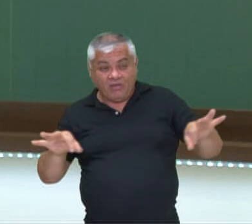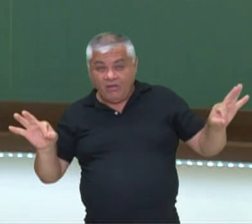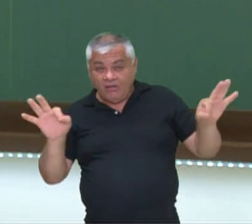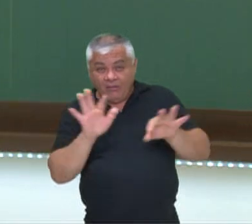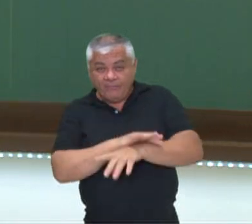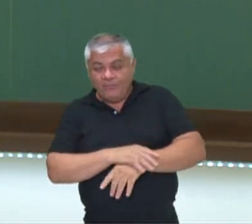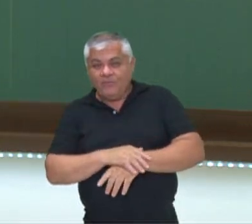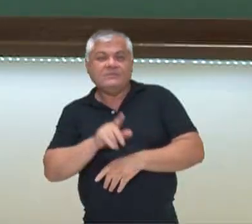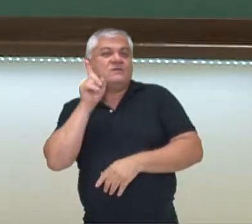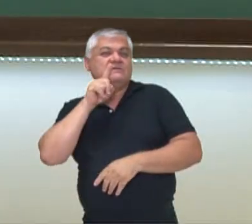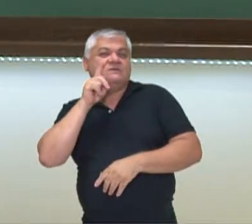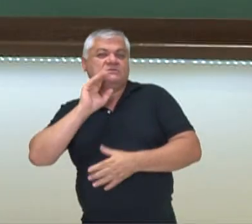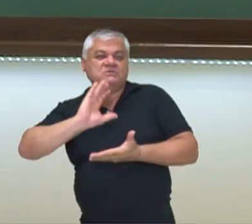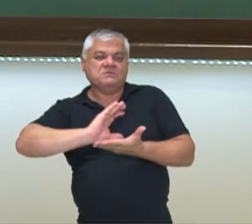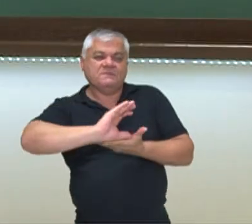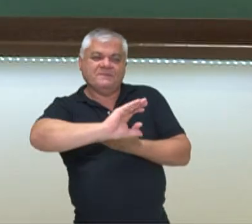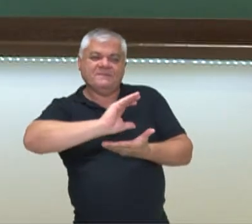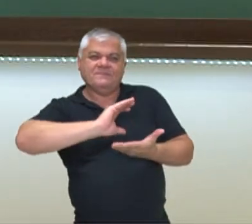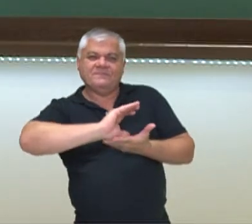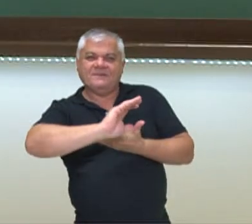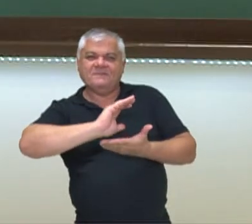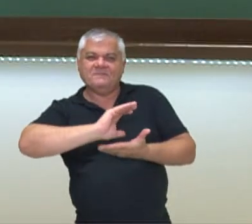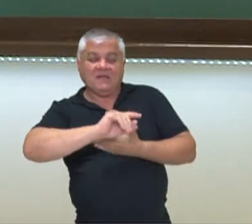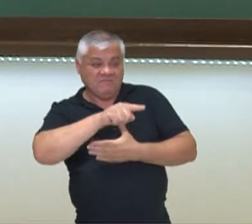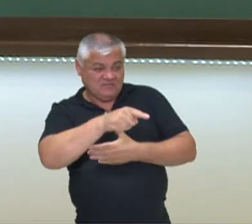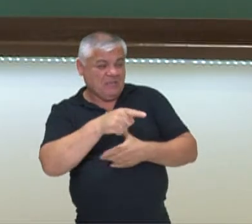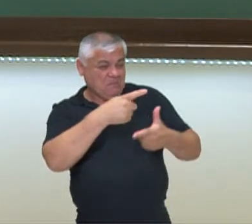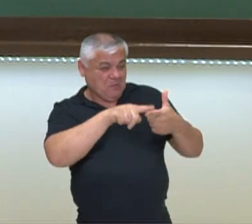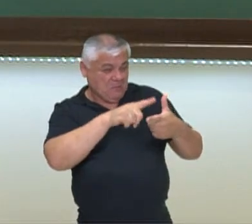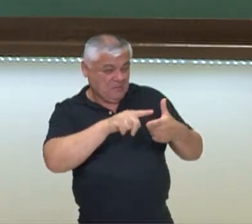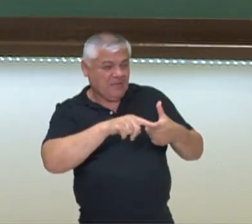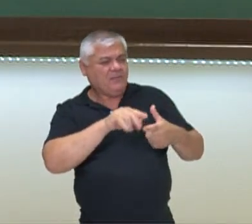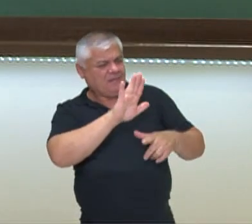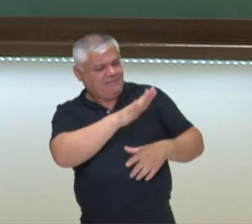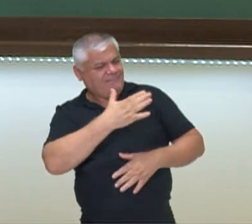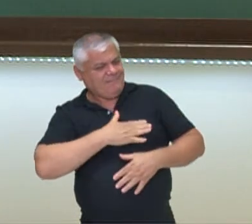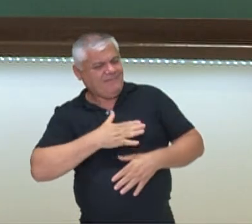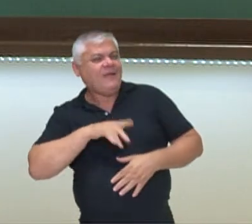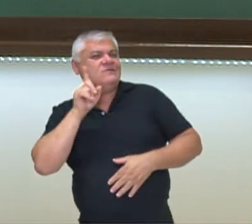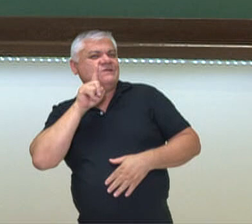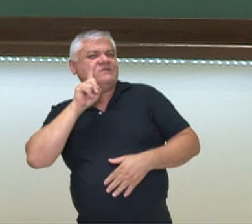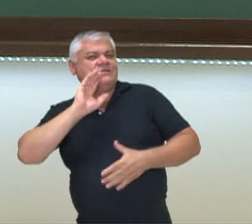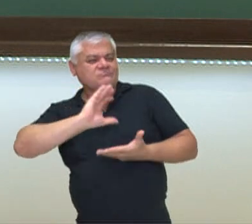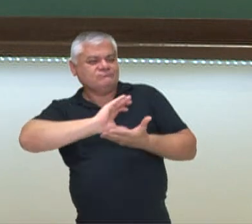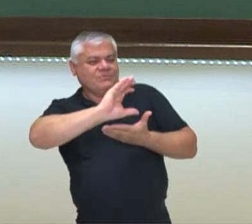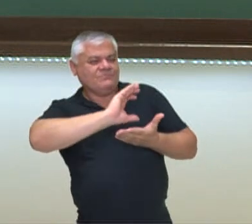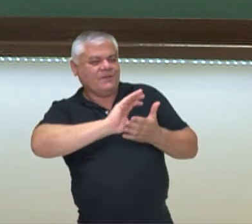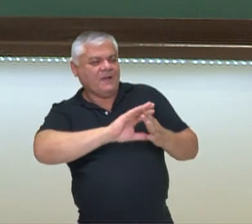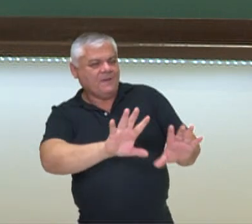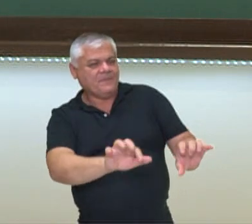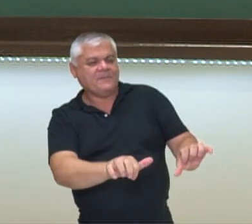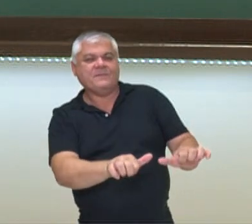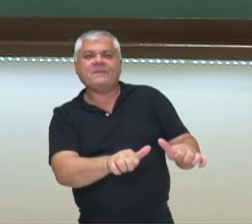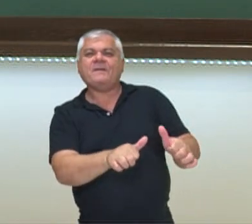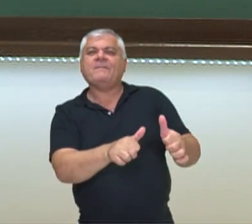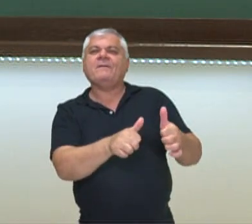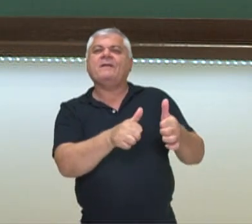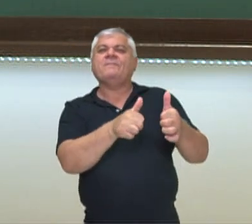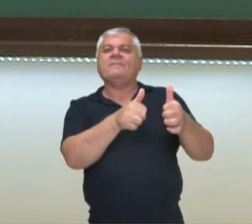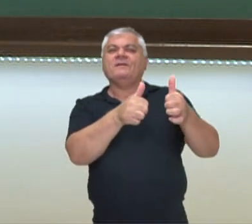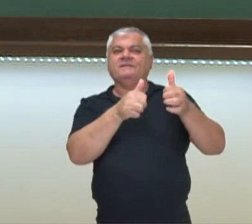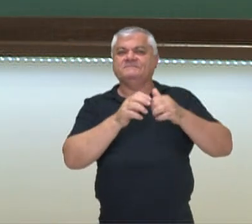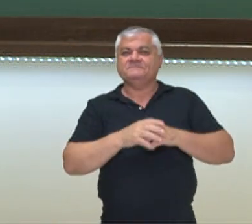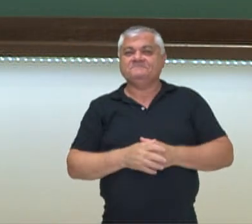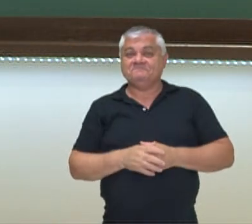mostravam que, ficando do lado capitalista, você receberia esta ajuda e você conseguiria se reconstruir pós-Segunda Guerra